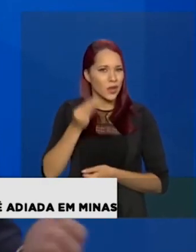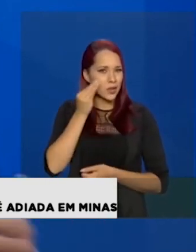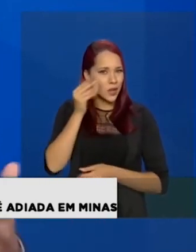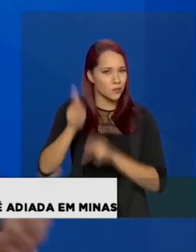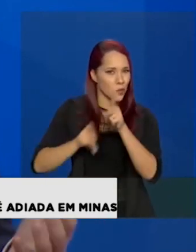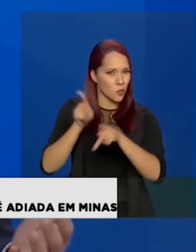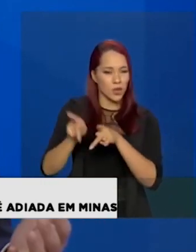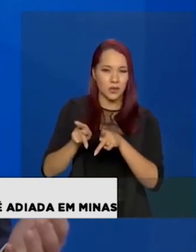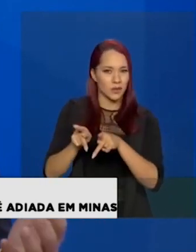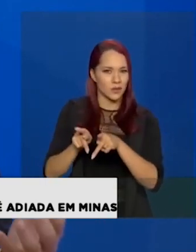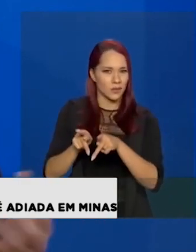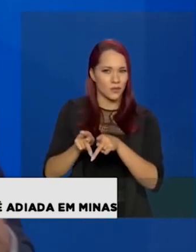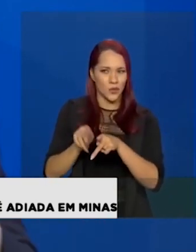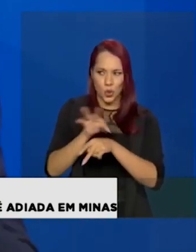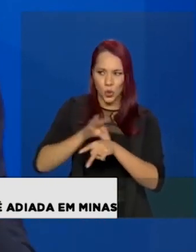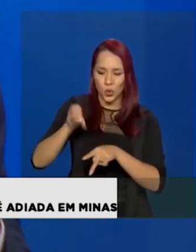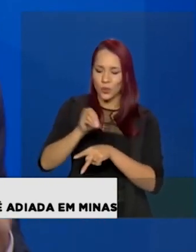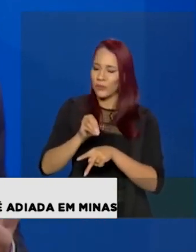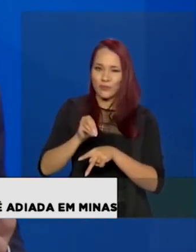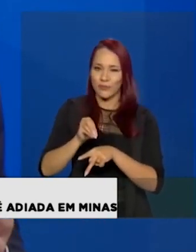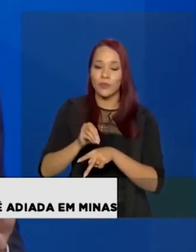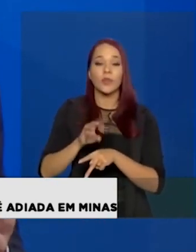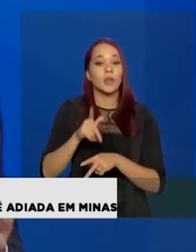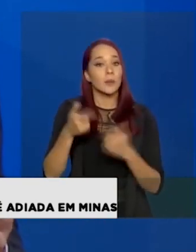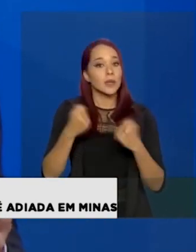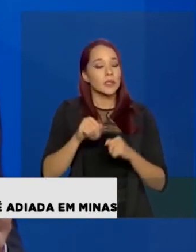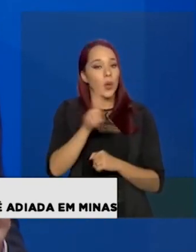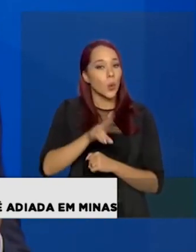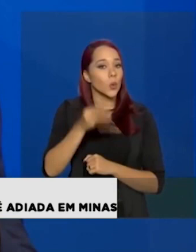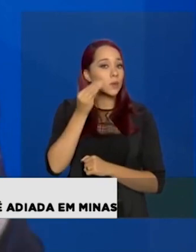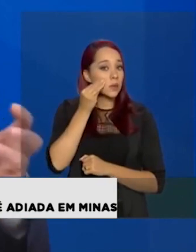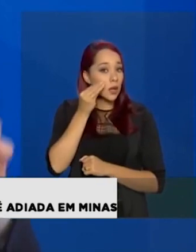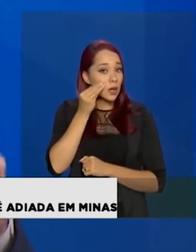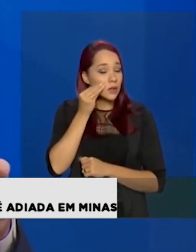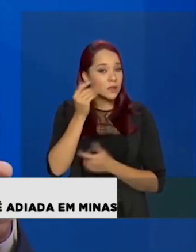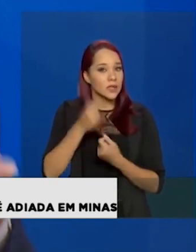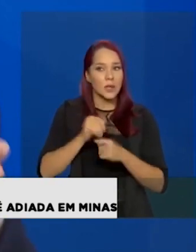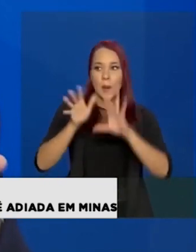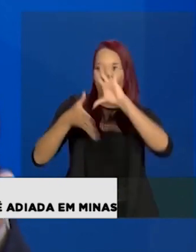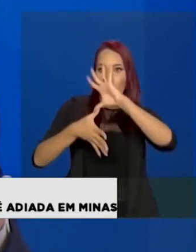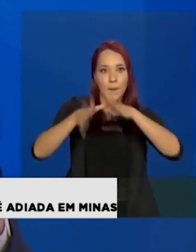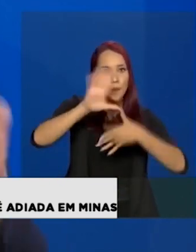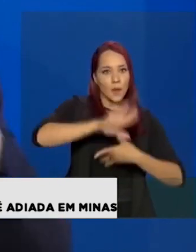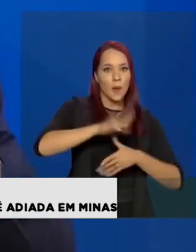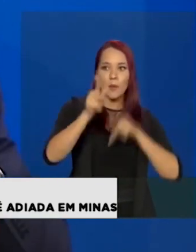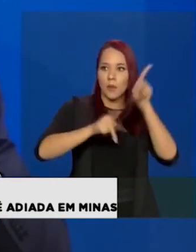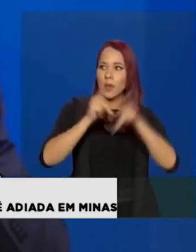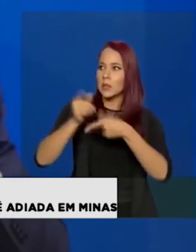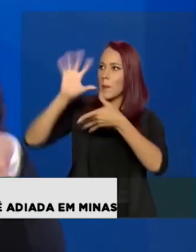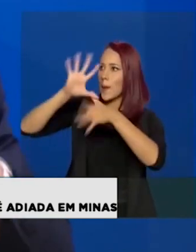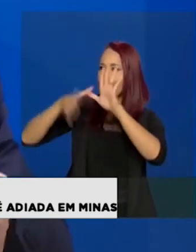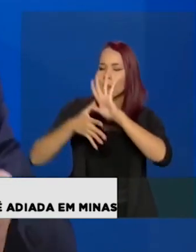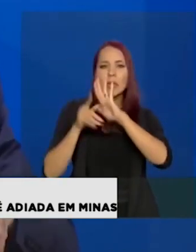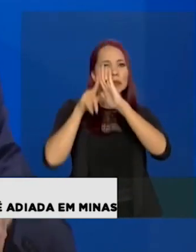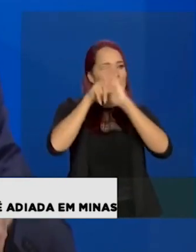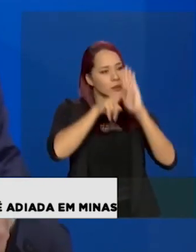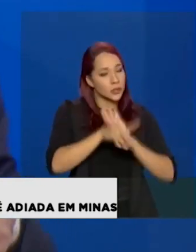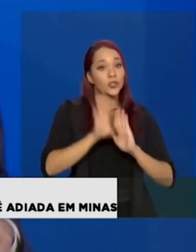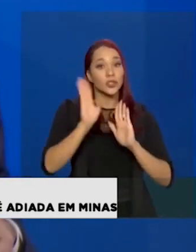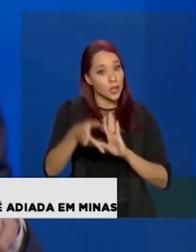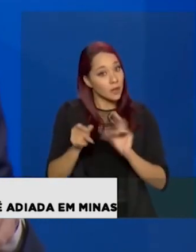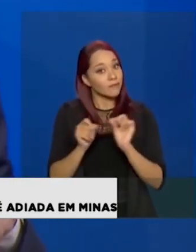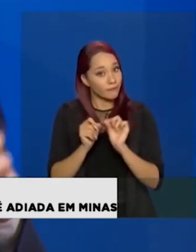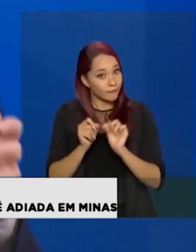população, isso não é teste em massa. O que você tem que fazer quando você usa o teste é mapear a população de tal forma, isso está sendo feito já, isso já está